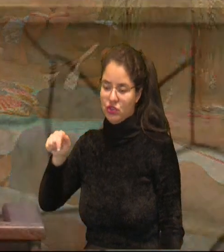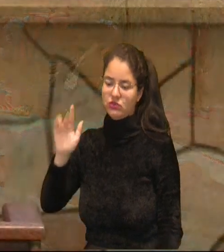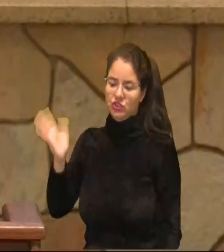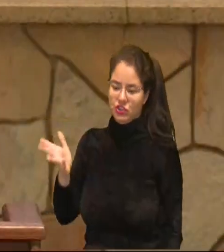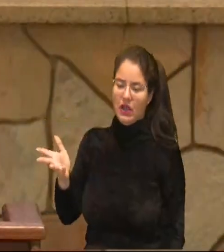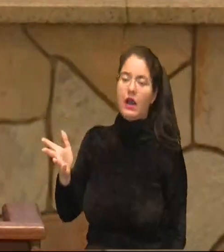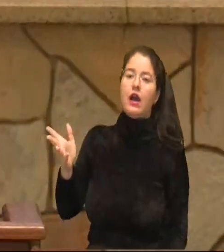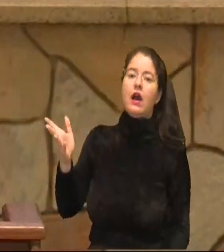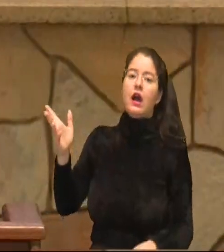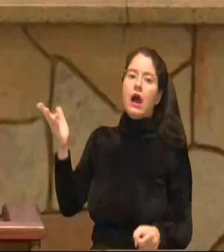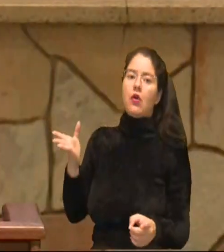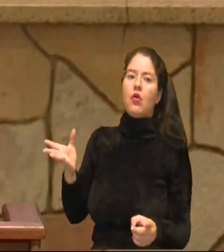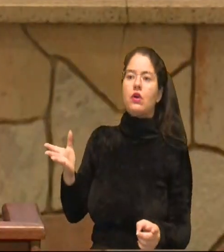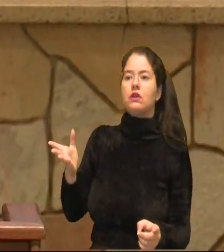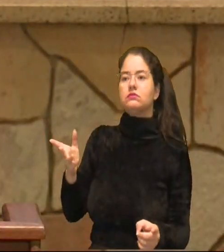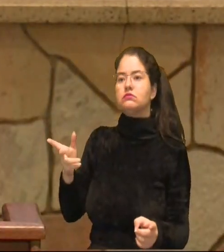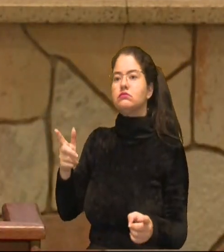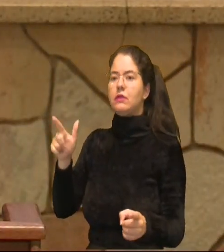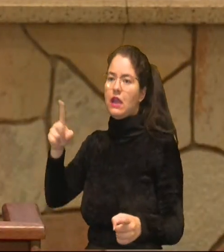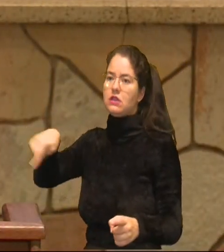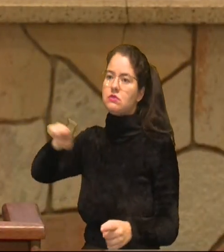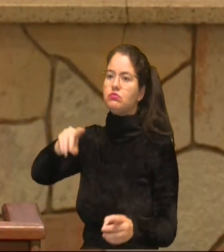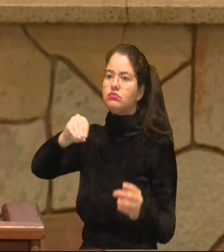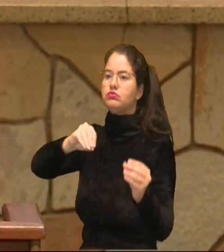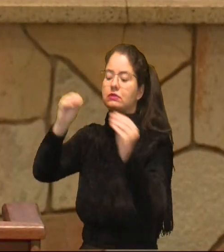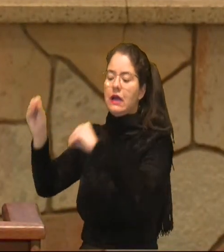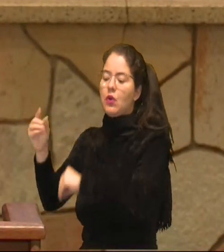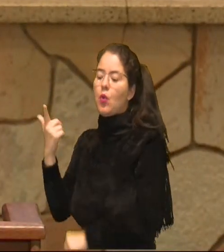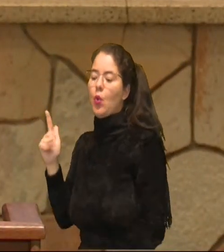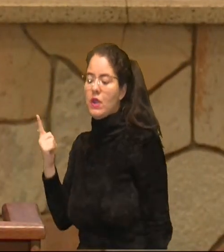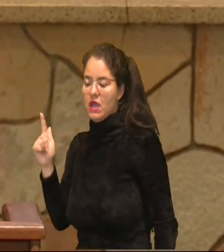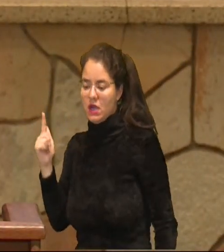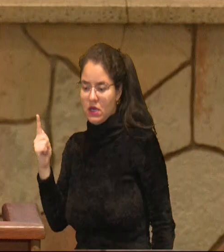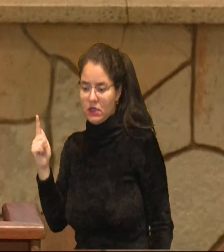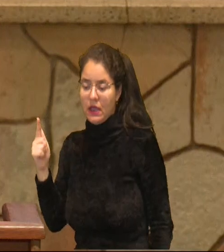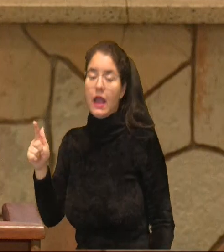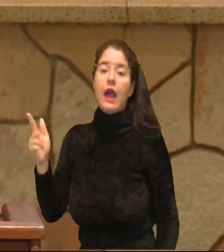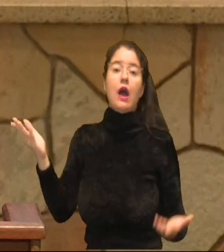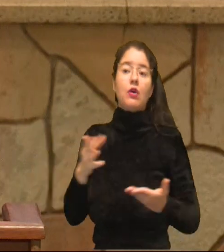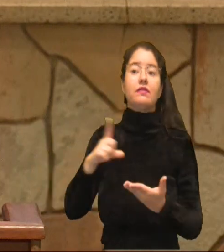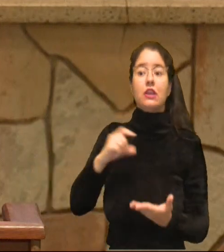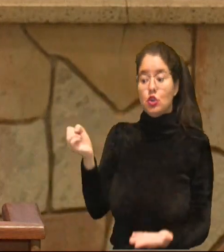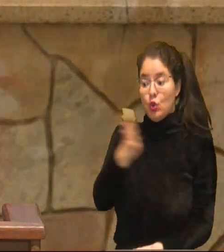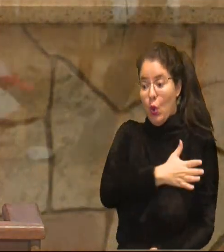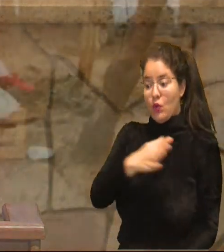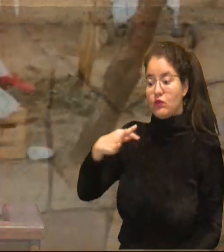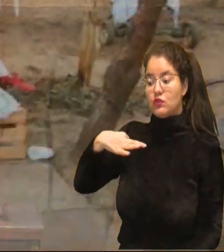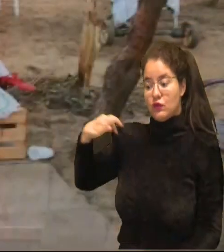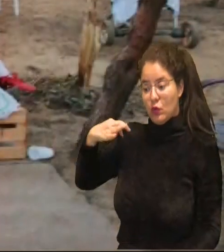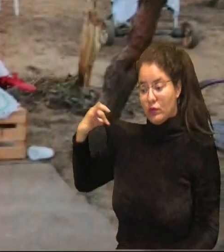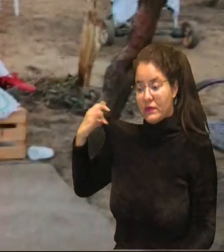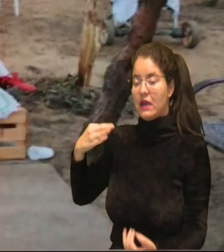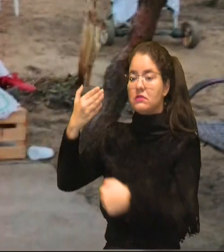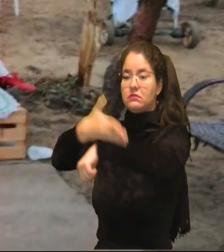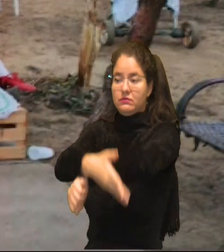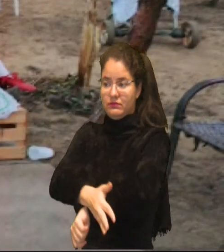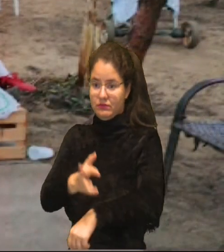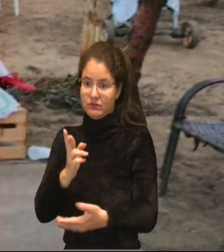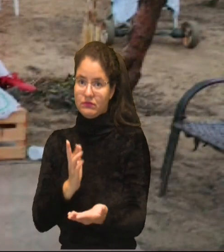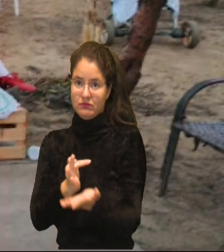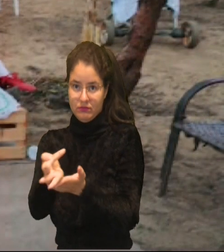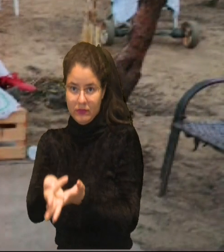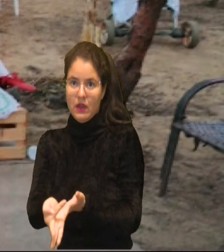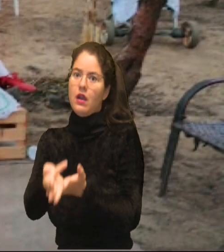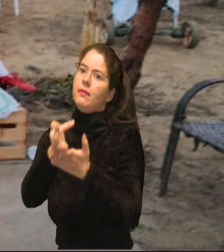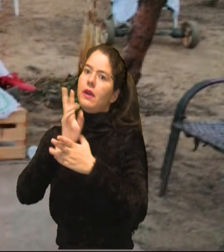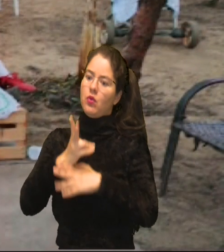já temos agora a indicação de missionários voluntários que se apresentaram na igreja do Riacho Fundo 2 para continuar